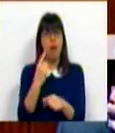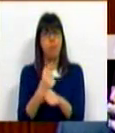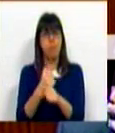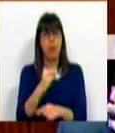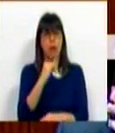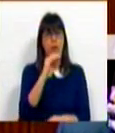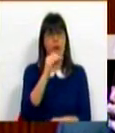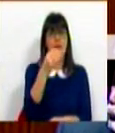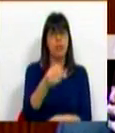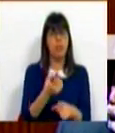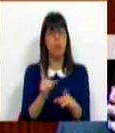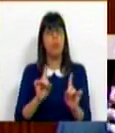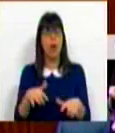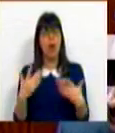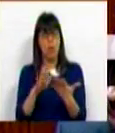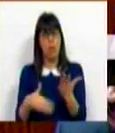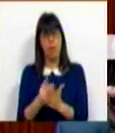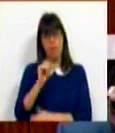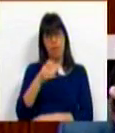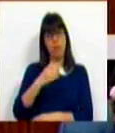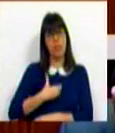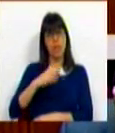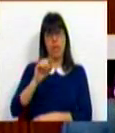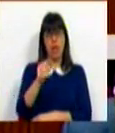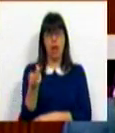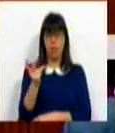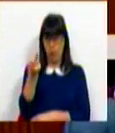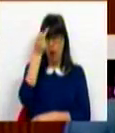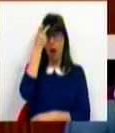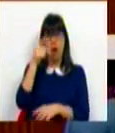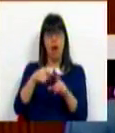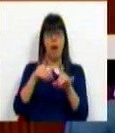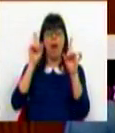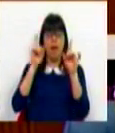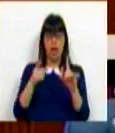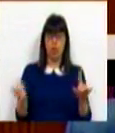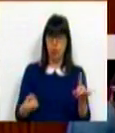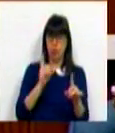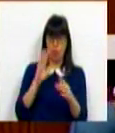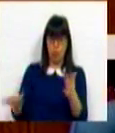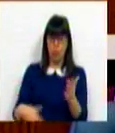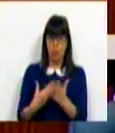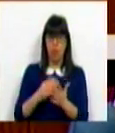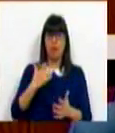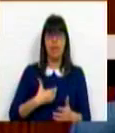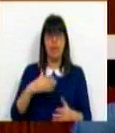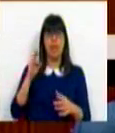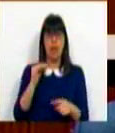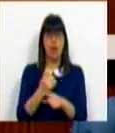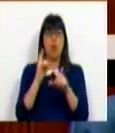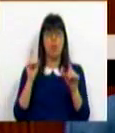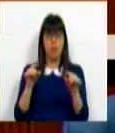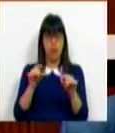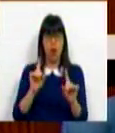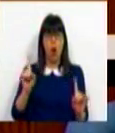o ISP? Porque é que não foi essa a proposta do CDS? E depois ocorreu-me, não foi essa a proposta do CDS, porque